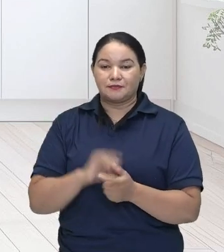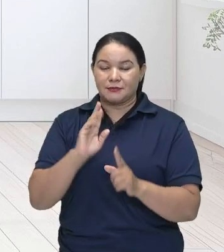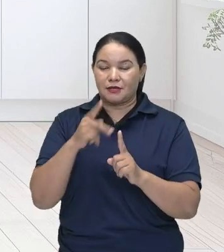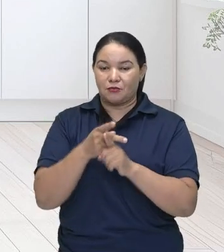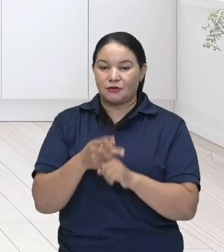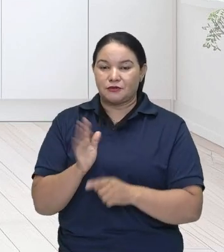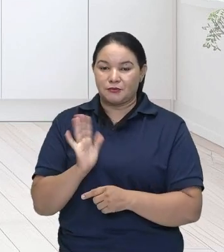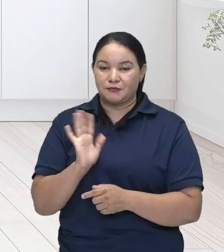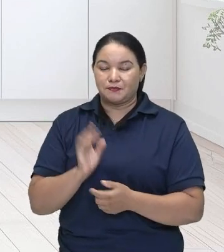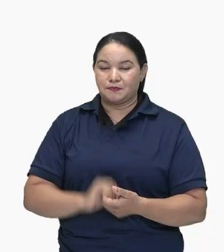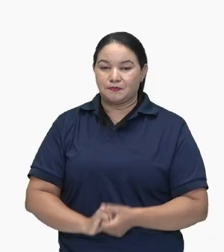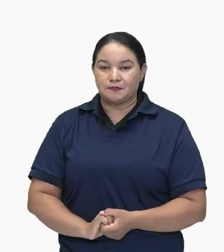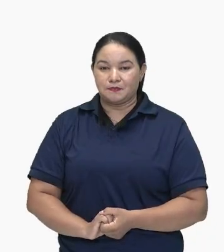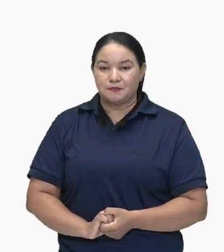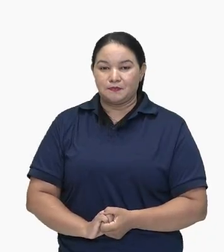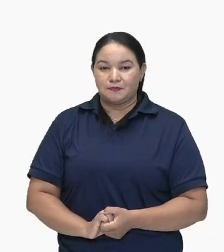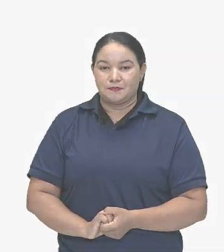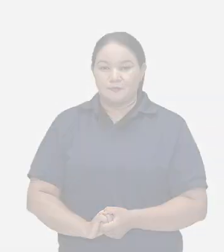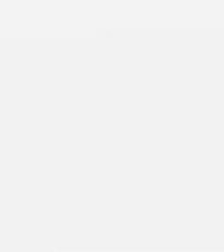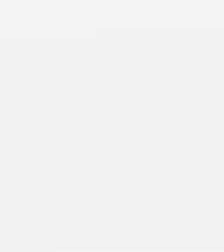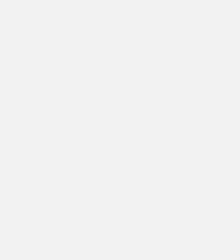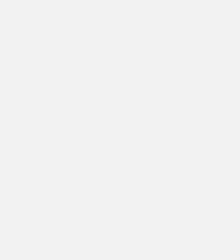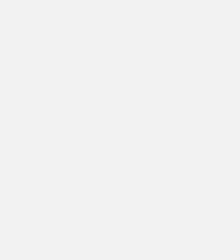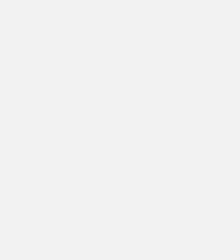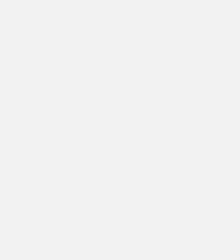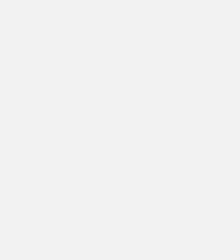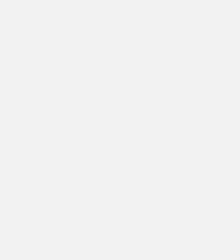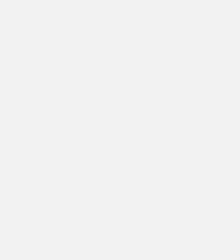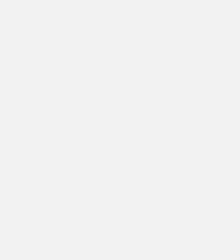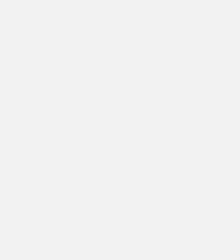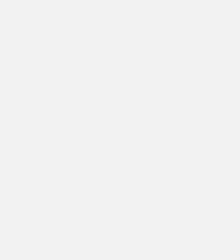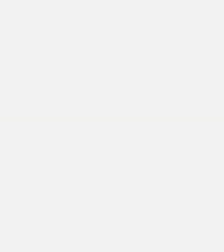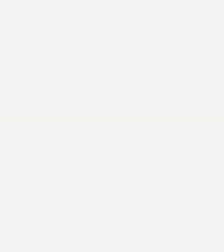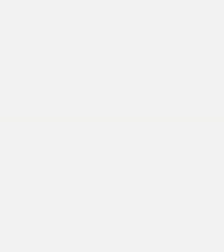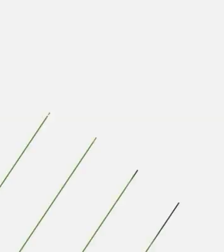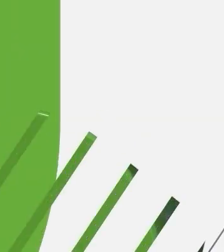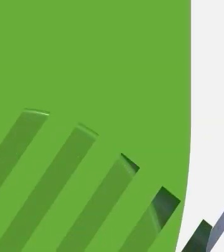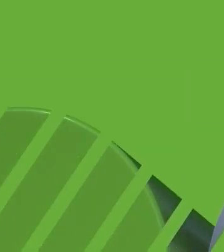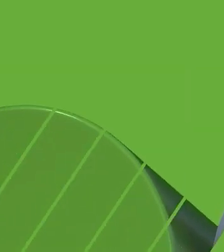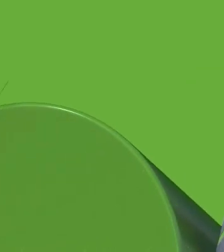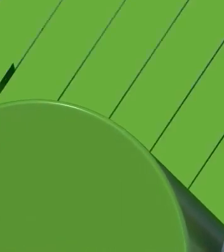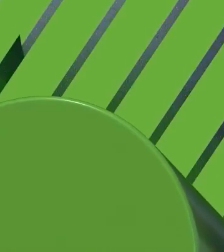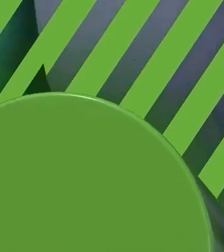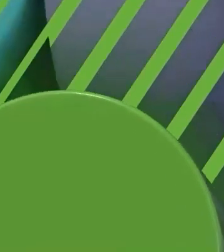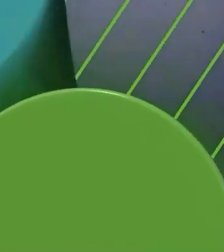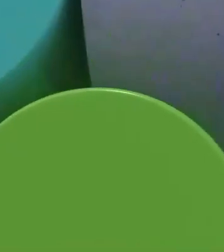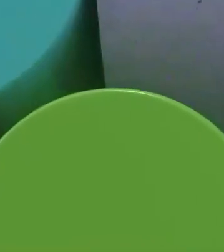uma próxima. Tchau.